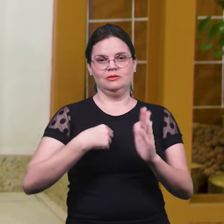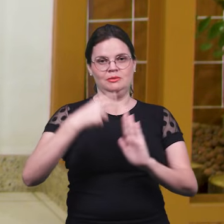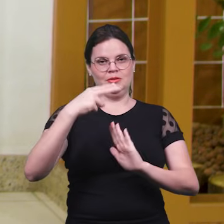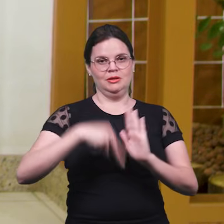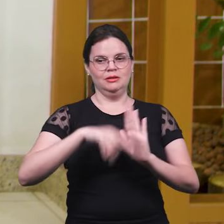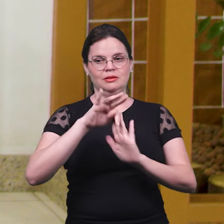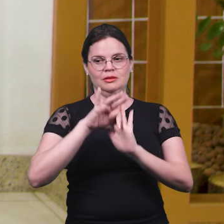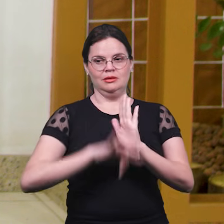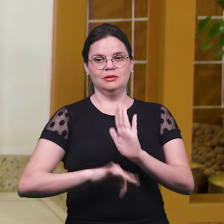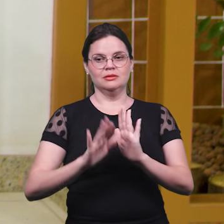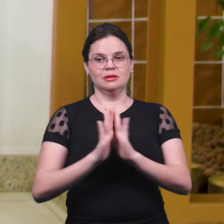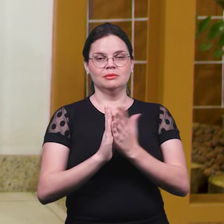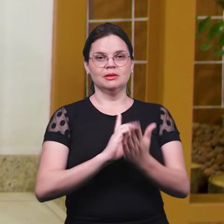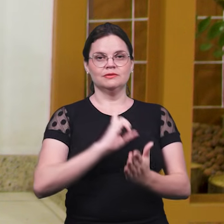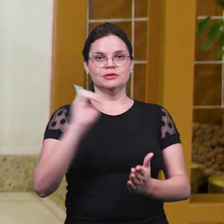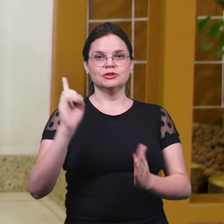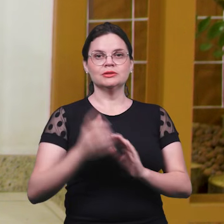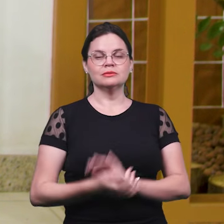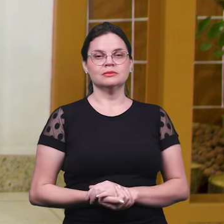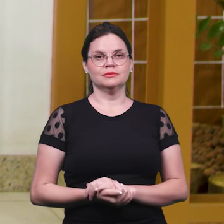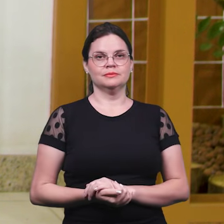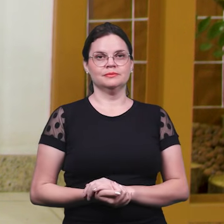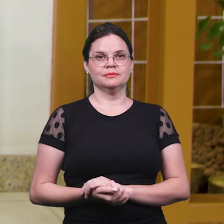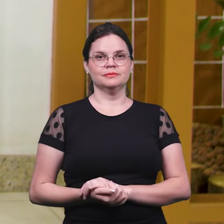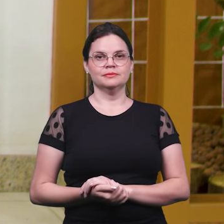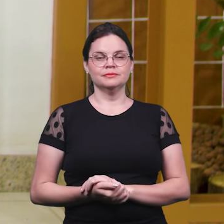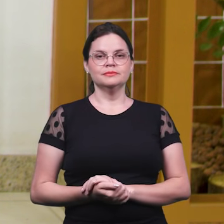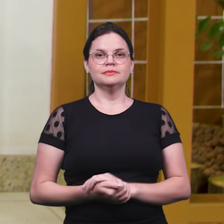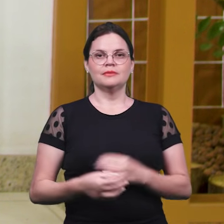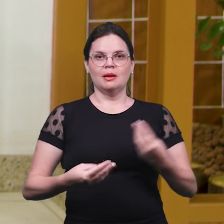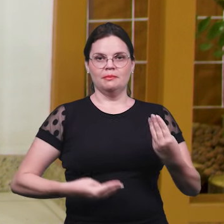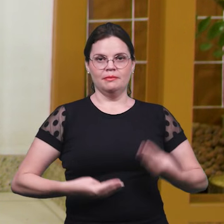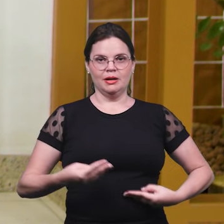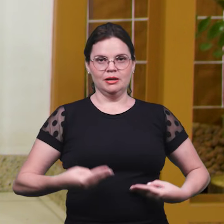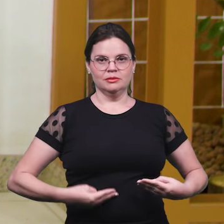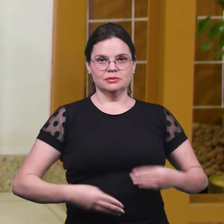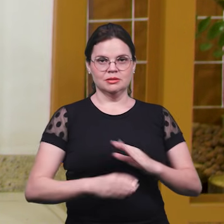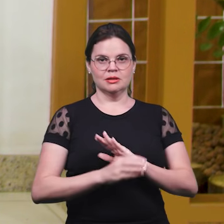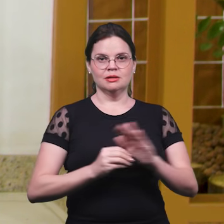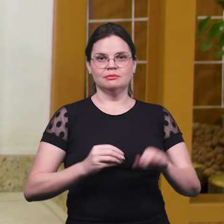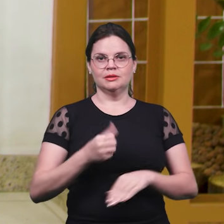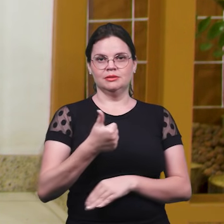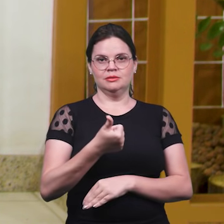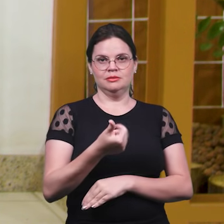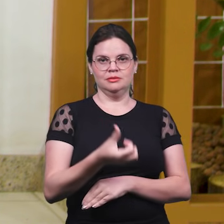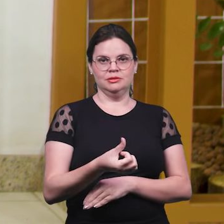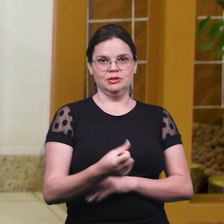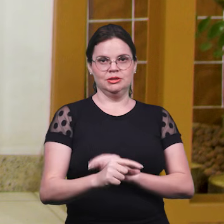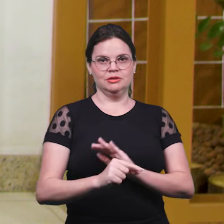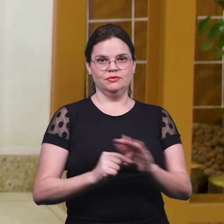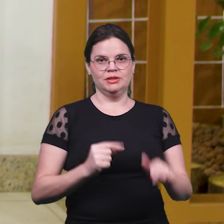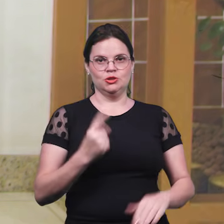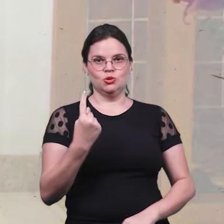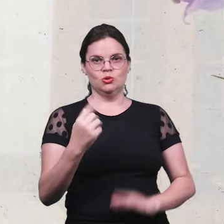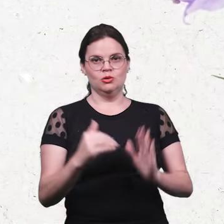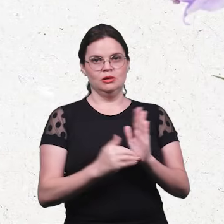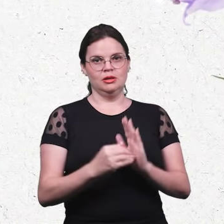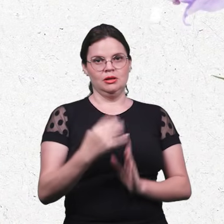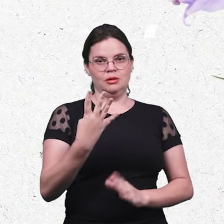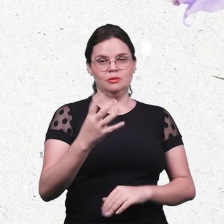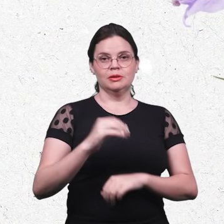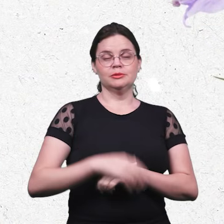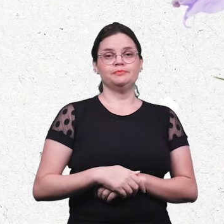nós vamos ler a palavra do Senhor. E a palavra do Senhor está em Marcos 16, no versículo de 1 a 4.